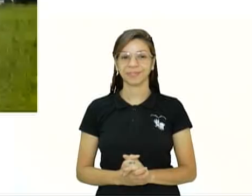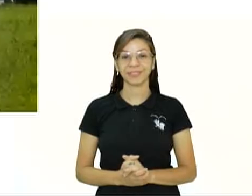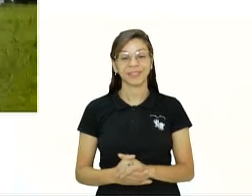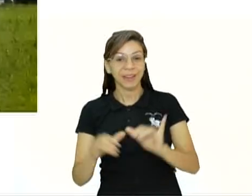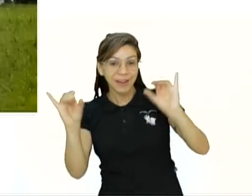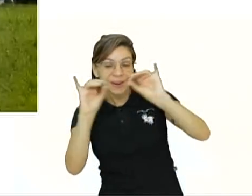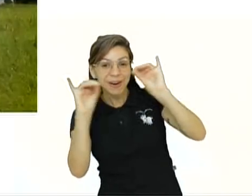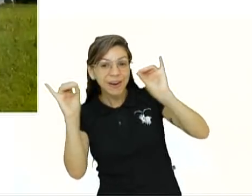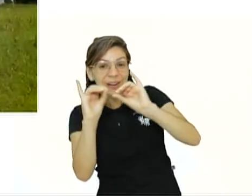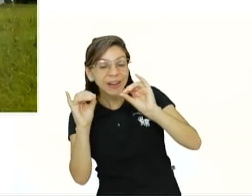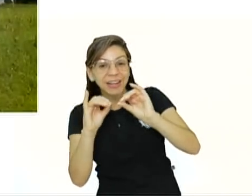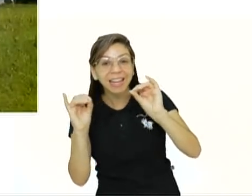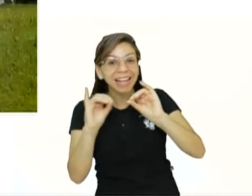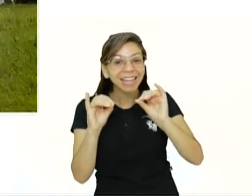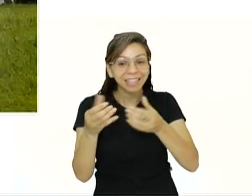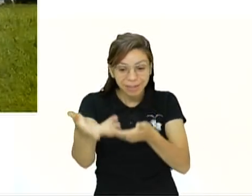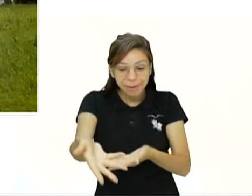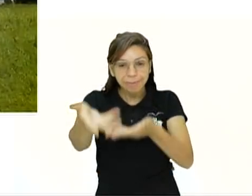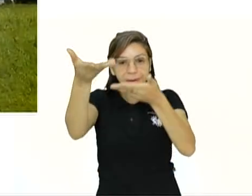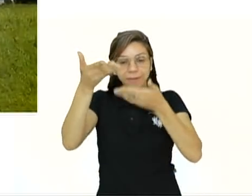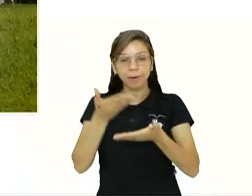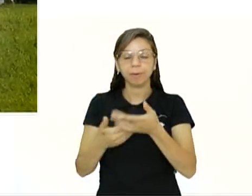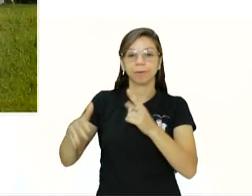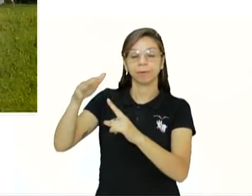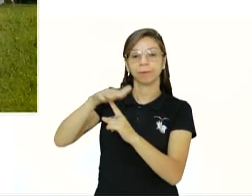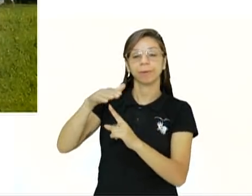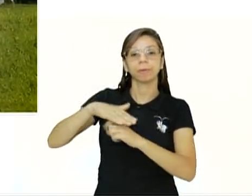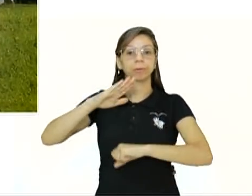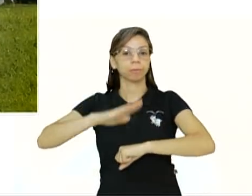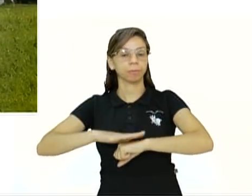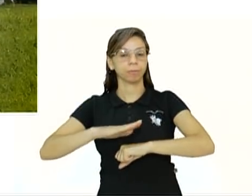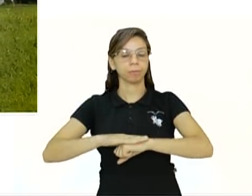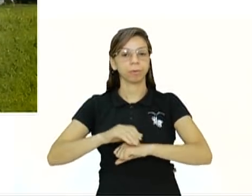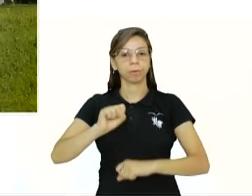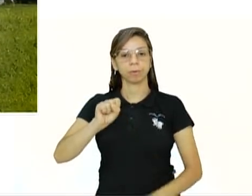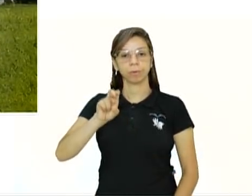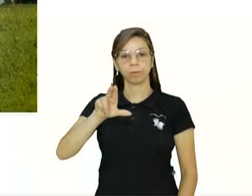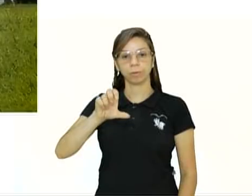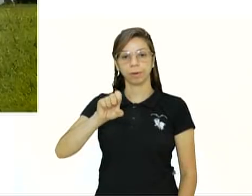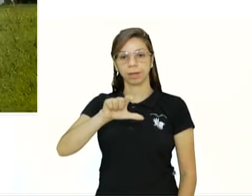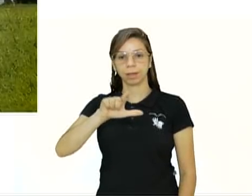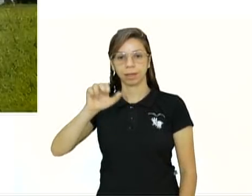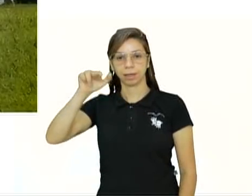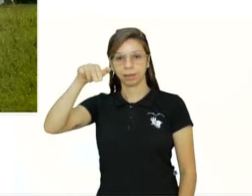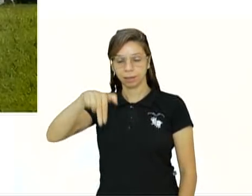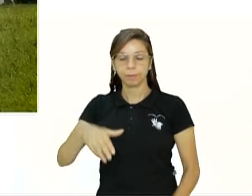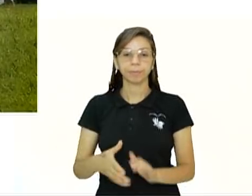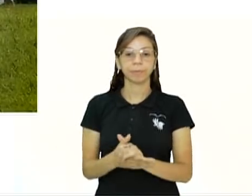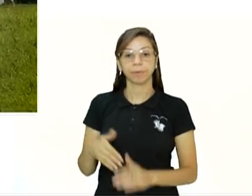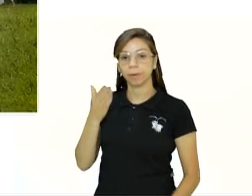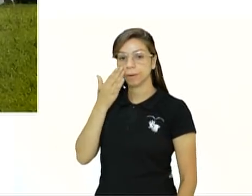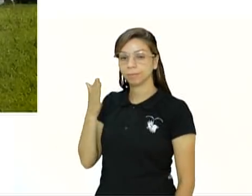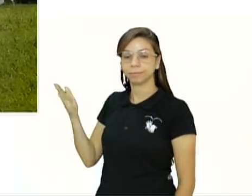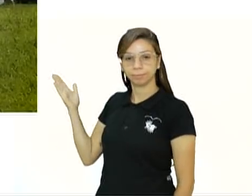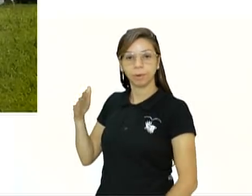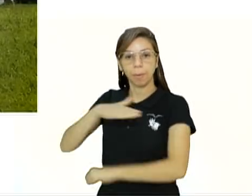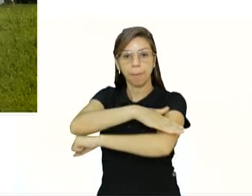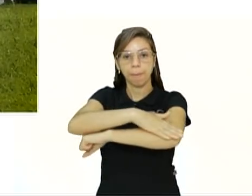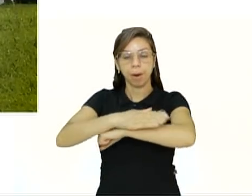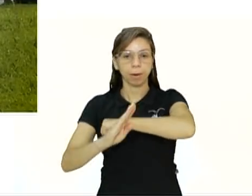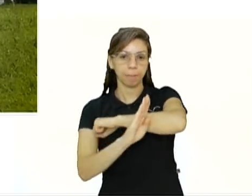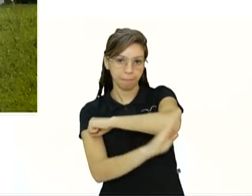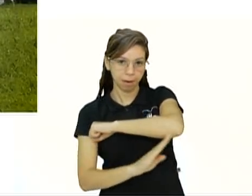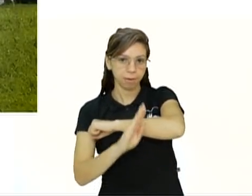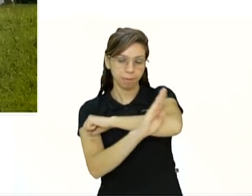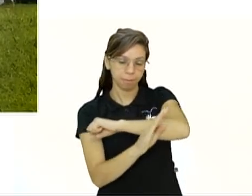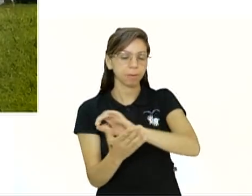Olá pessoal, bem-vindos ao Aula Paraná, eu sou a professora Suelen Rodrigues e hoje nós estamos aqui no Parque Barigui, esse parque que fica localizado em Curitiba,